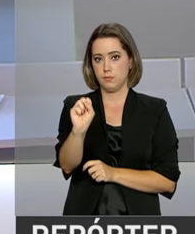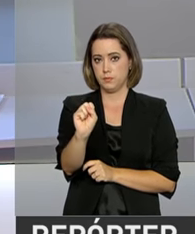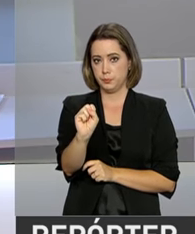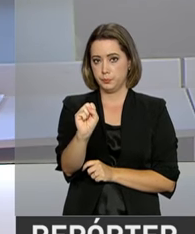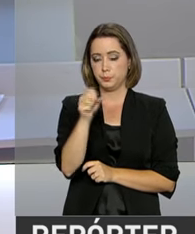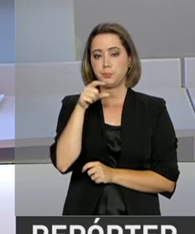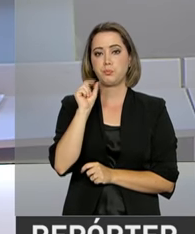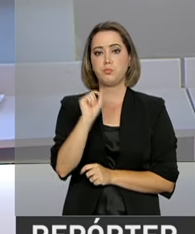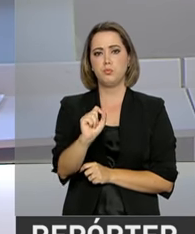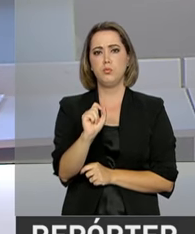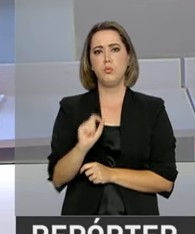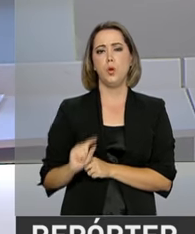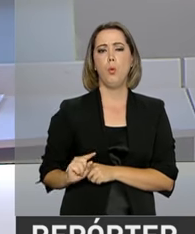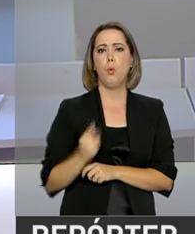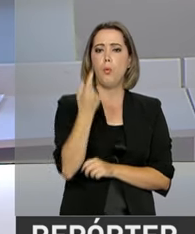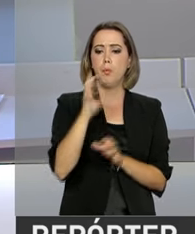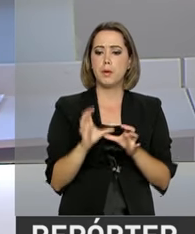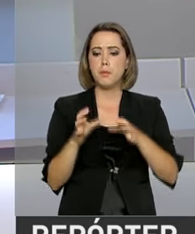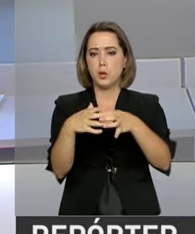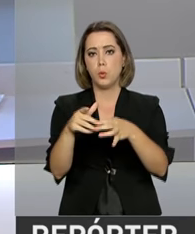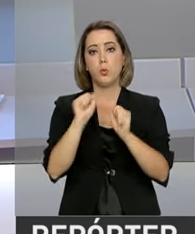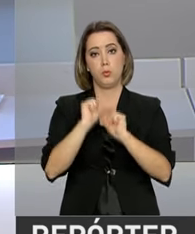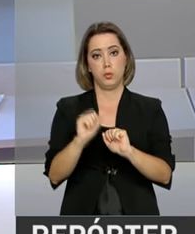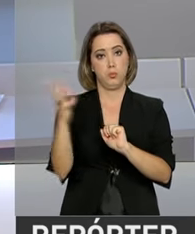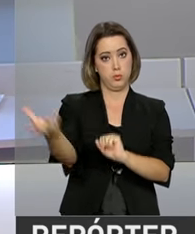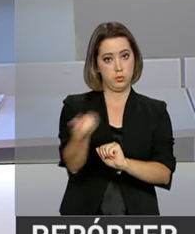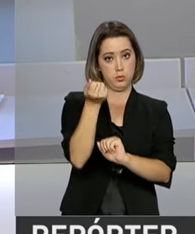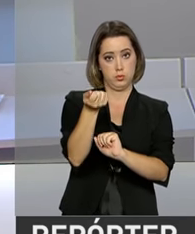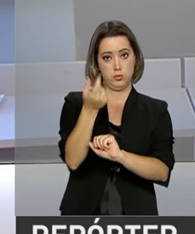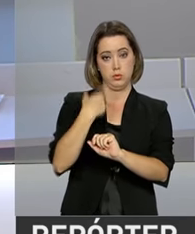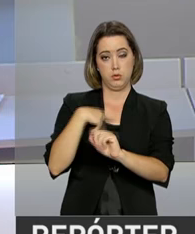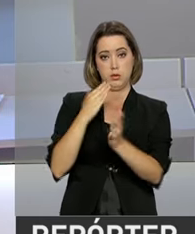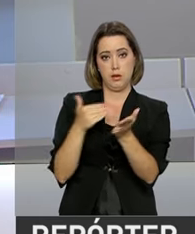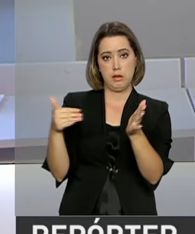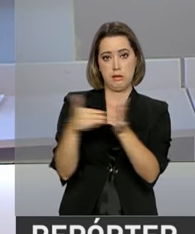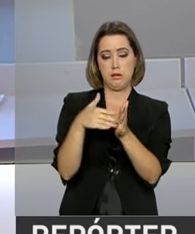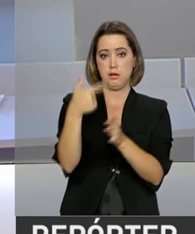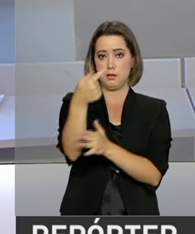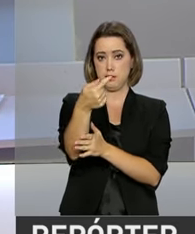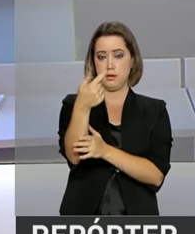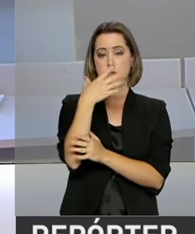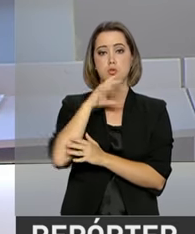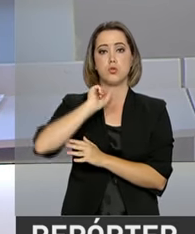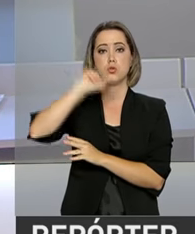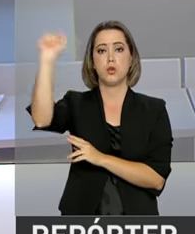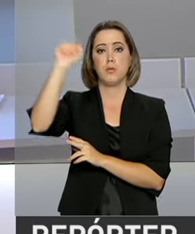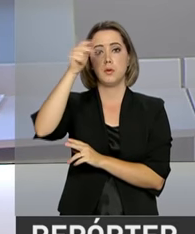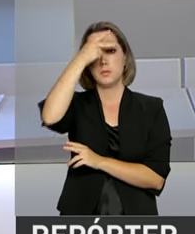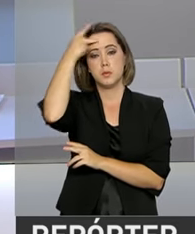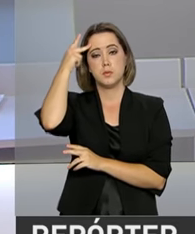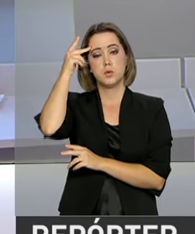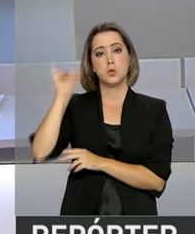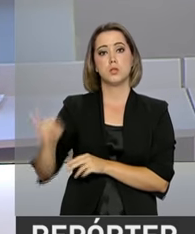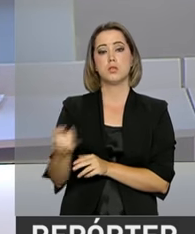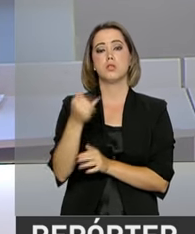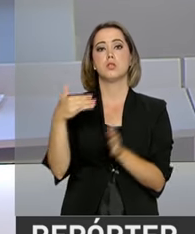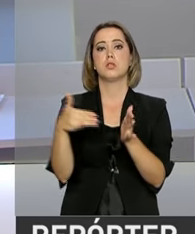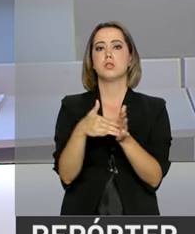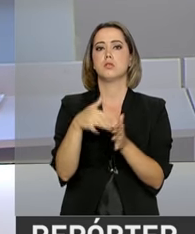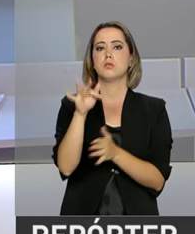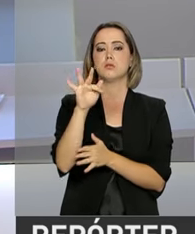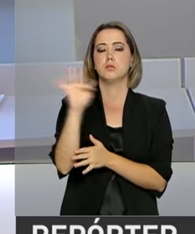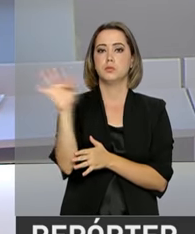serviço FGTS a retirada do primeiro lote estará disponível até 7 de Abril para os nascidos entre janeiro e